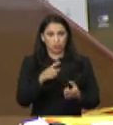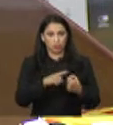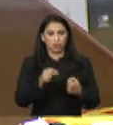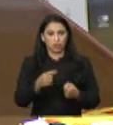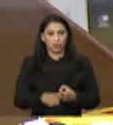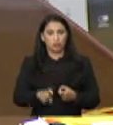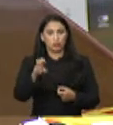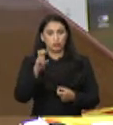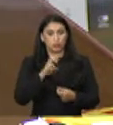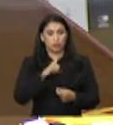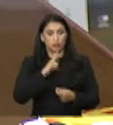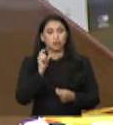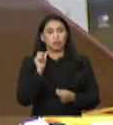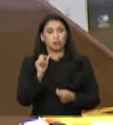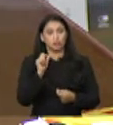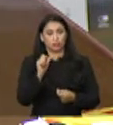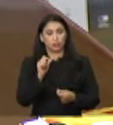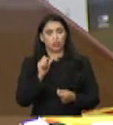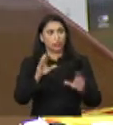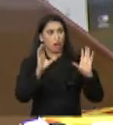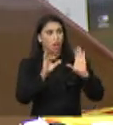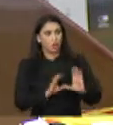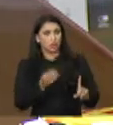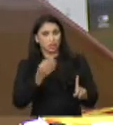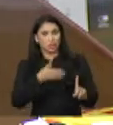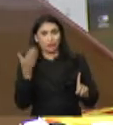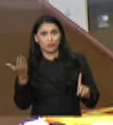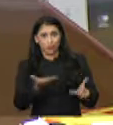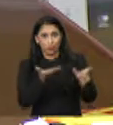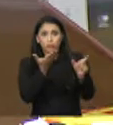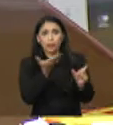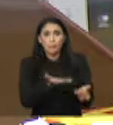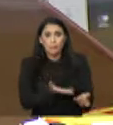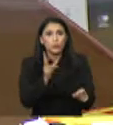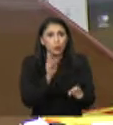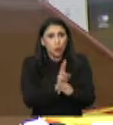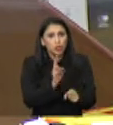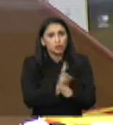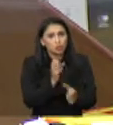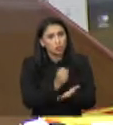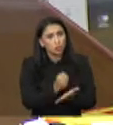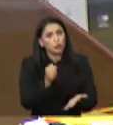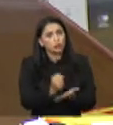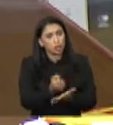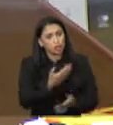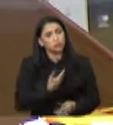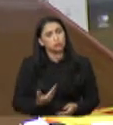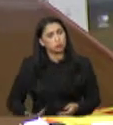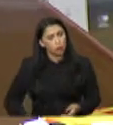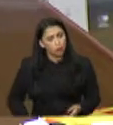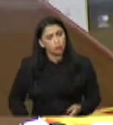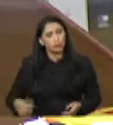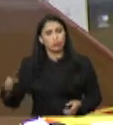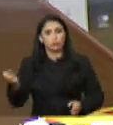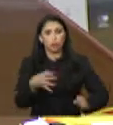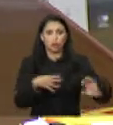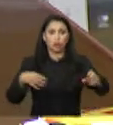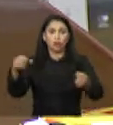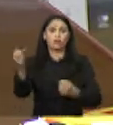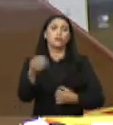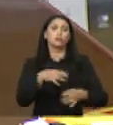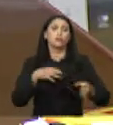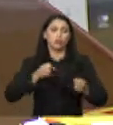Artigo 5º está direcionada ao cidadão para protegê-lo contra atos estatais de inovadores que